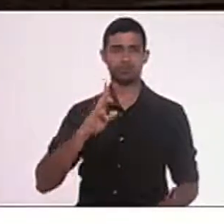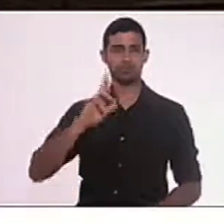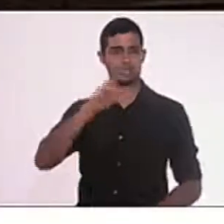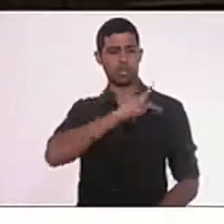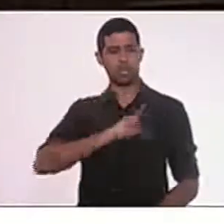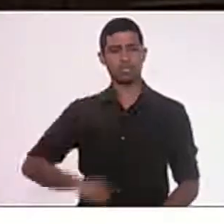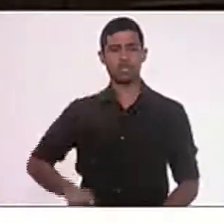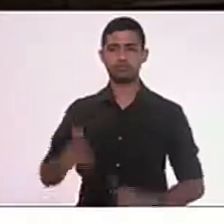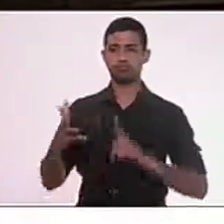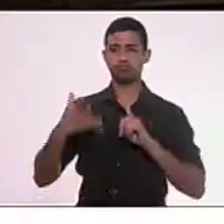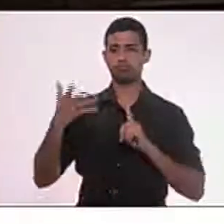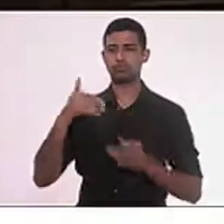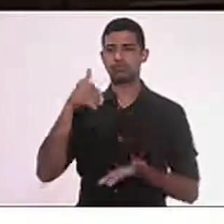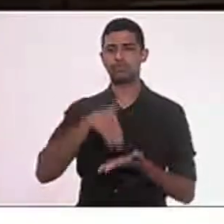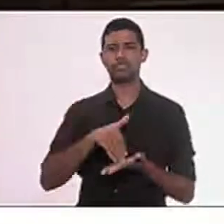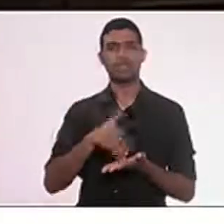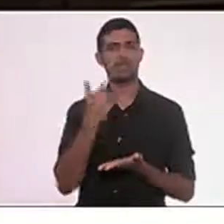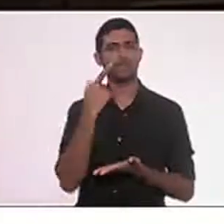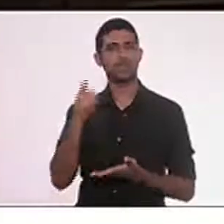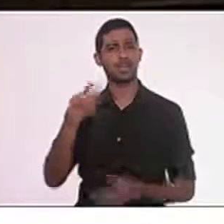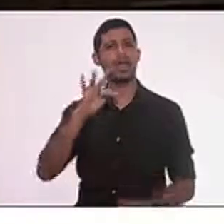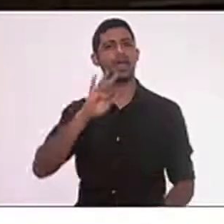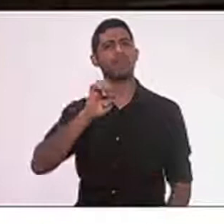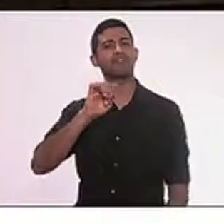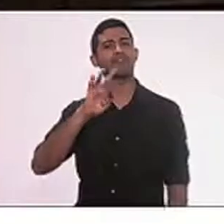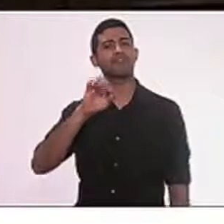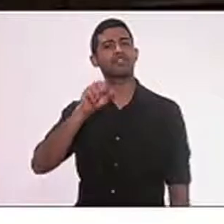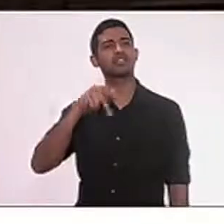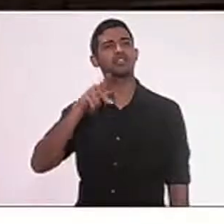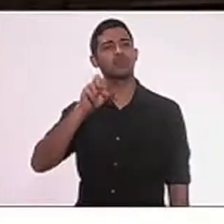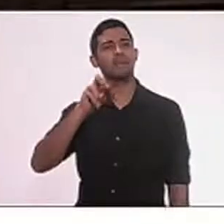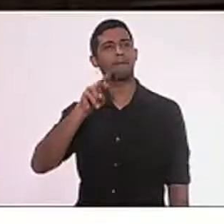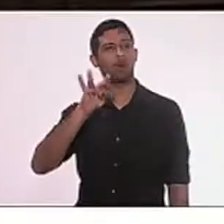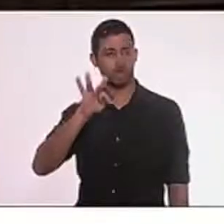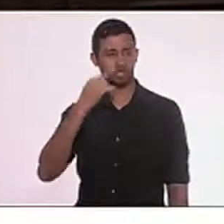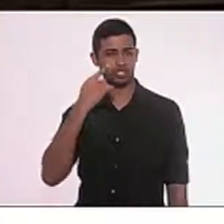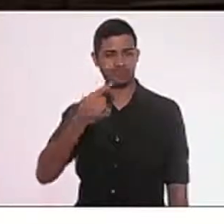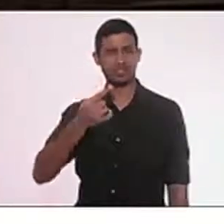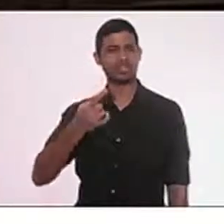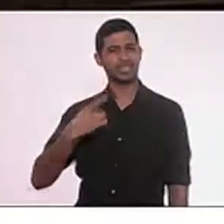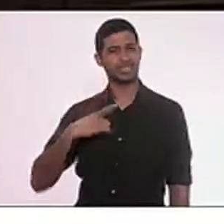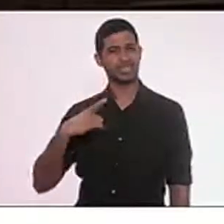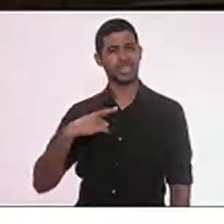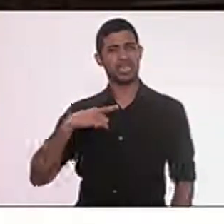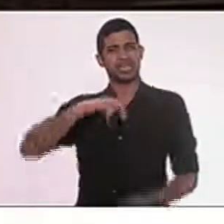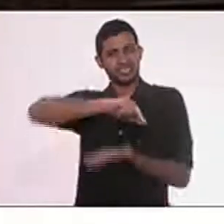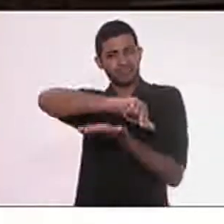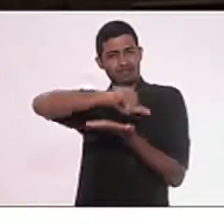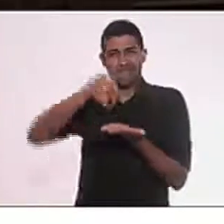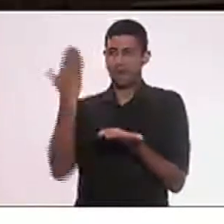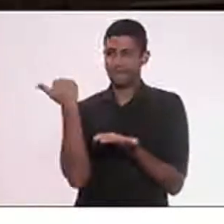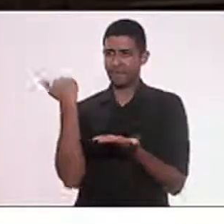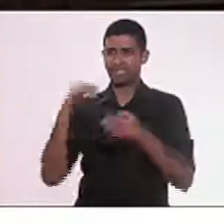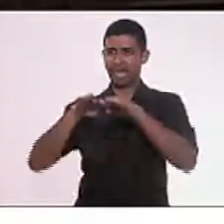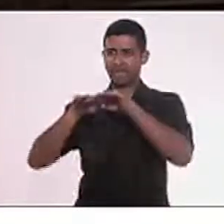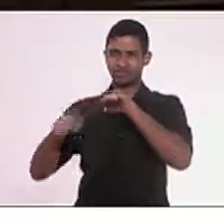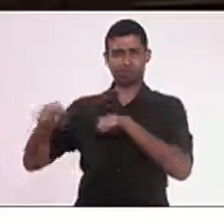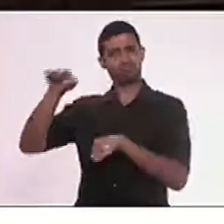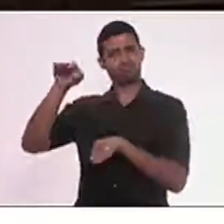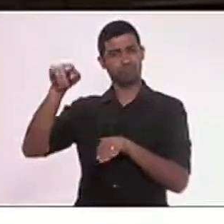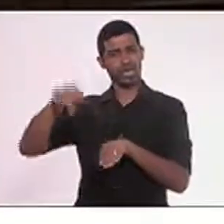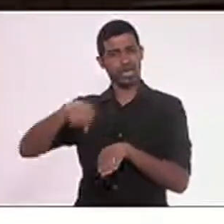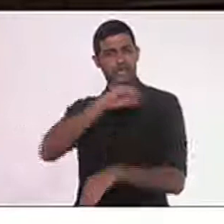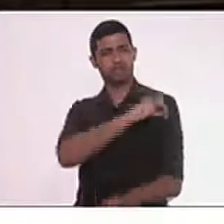FETranspor tem figurado ao lado de várias ex-autoridades estaduais do Rio de